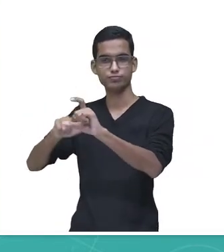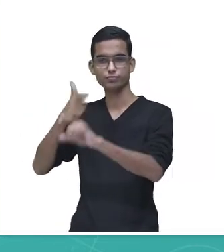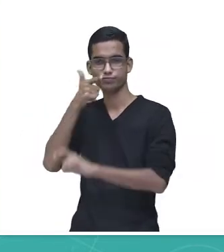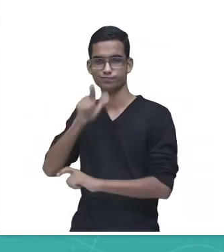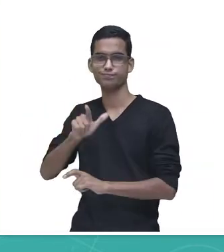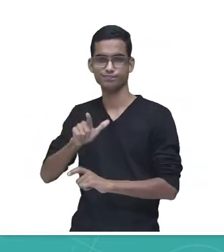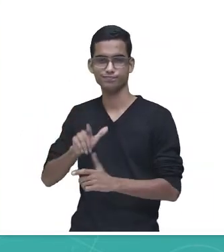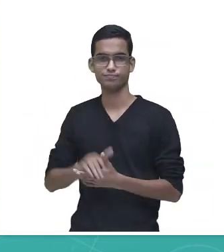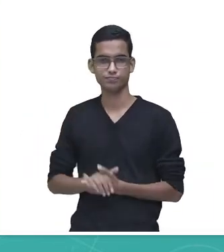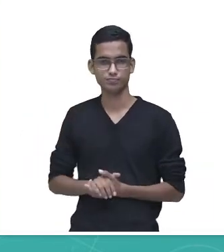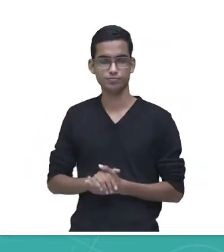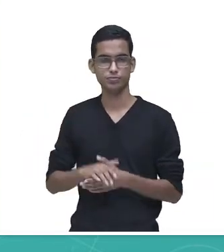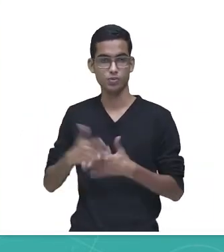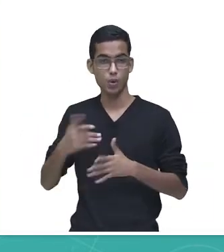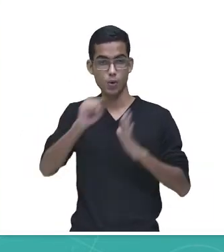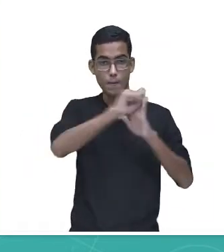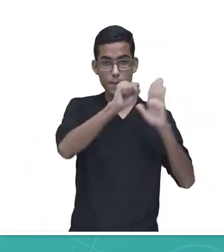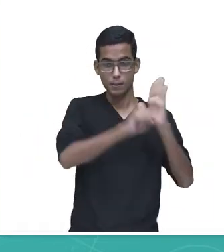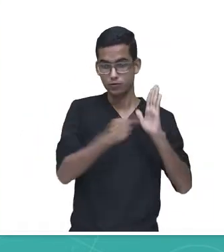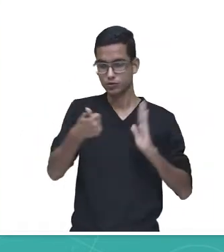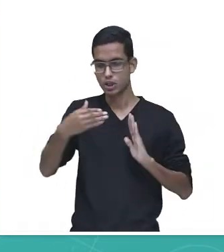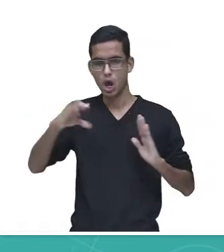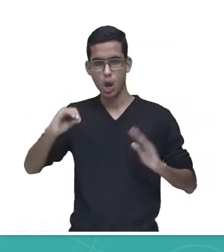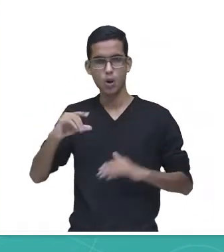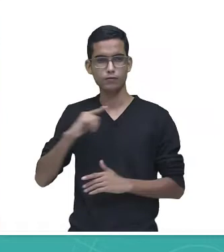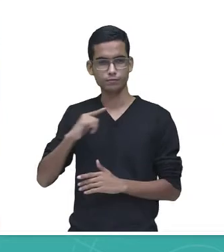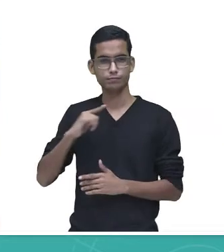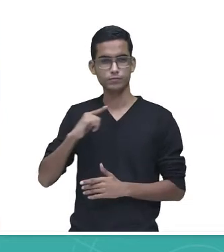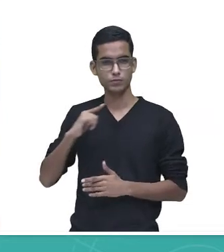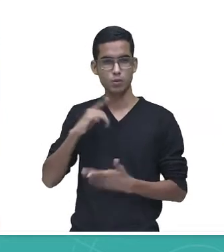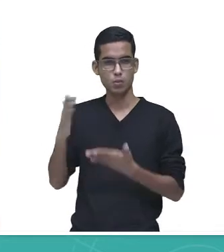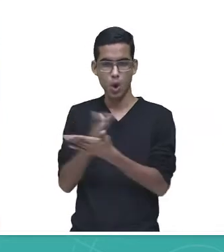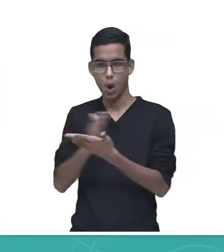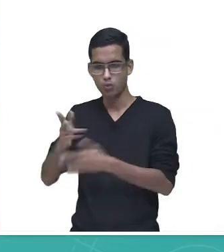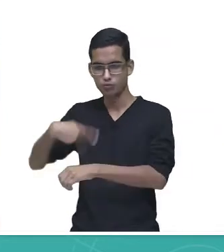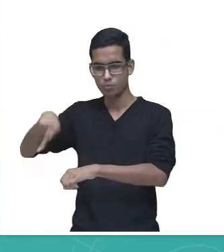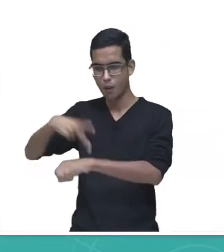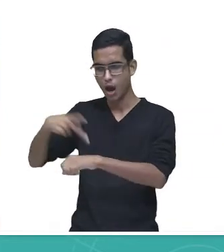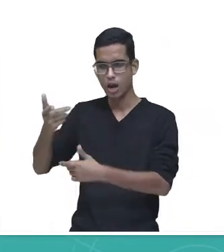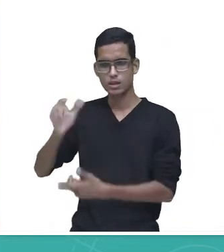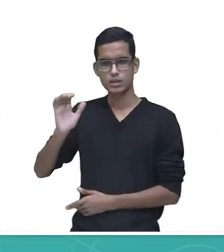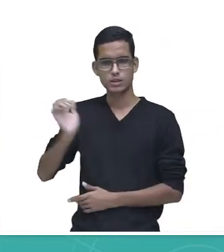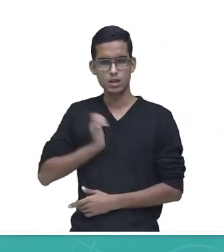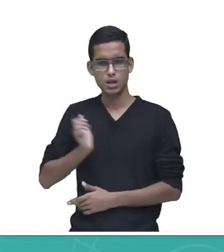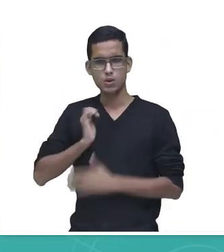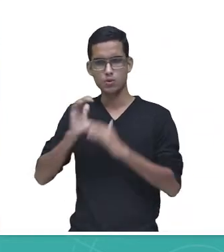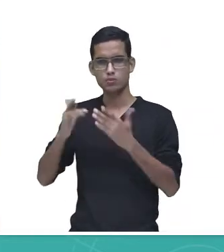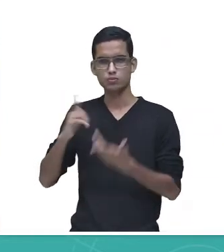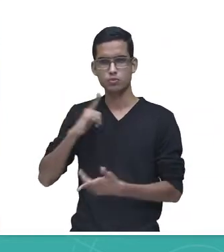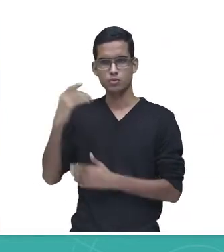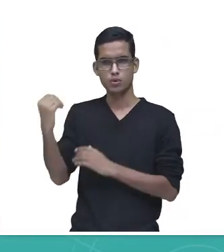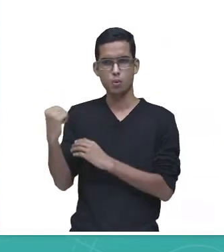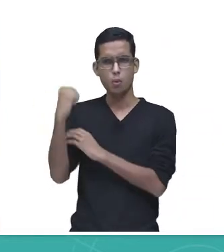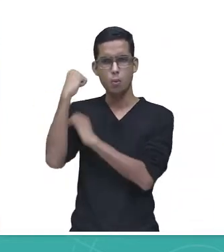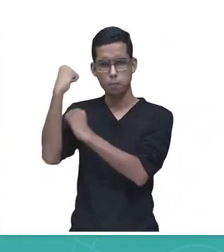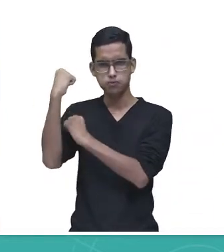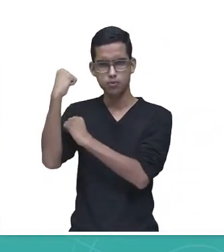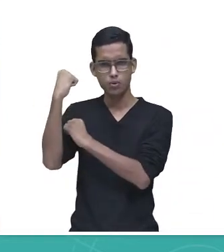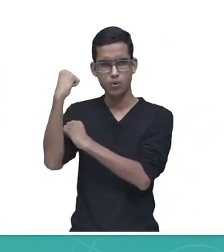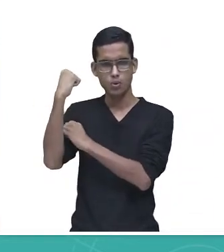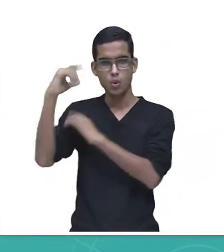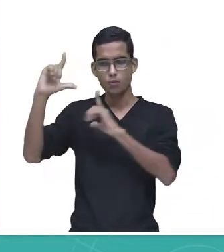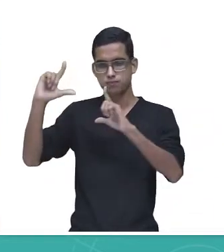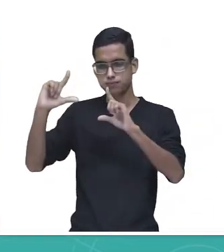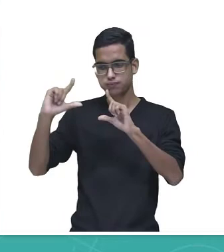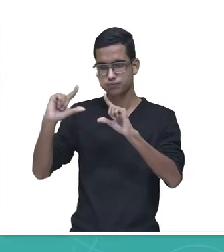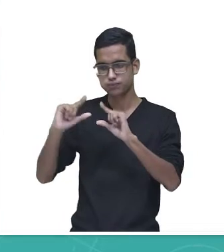de saída de algumas dessas potências econômicas, e aí países do continente africano começam a